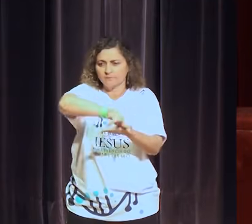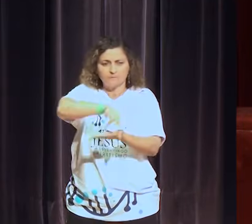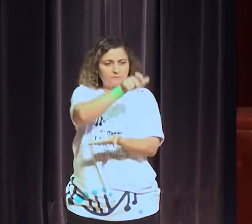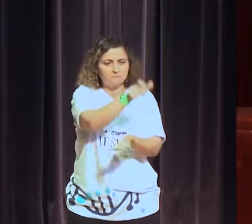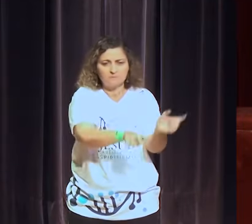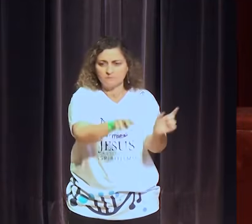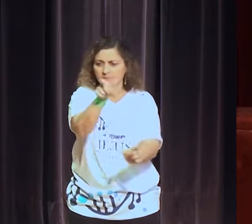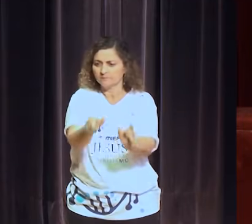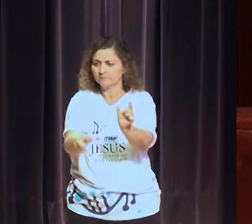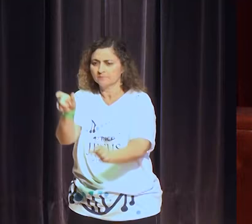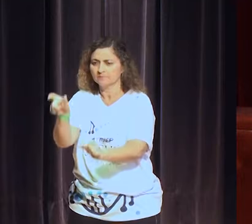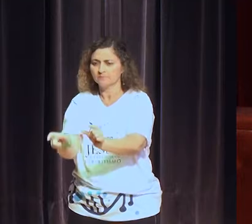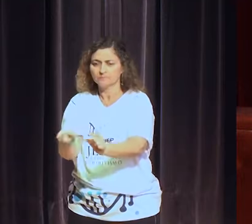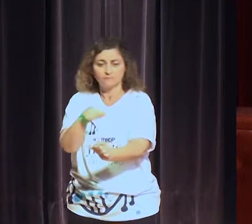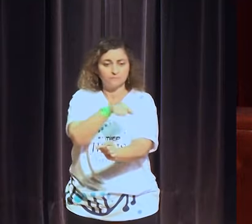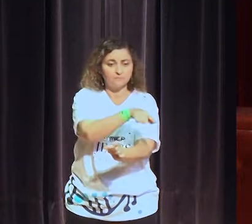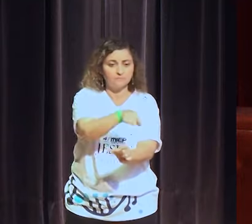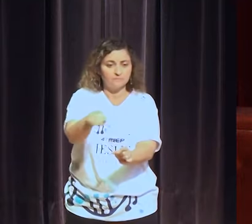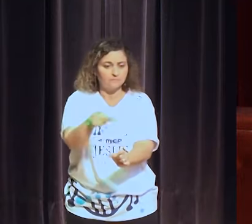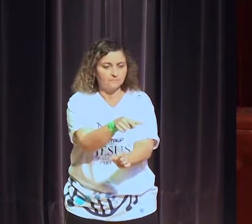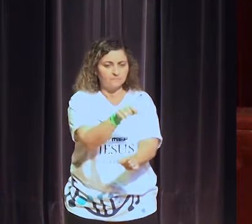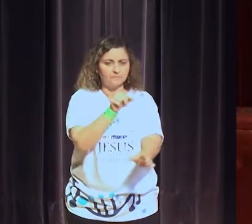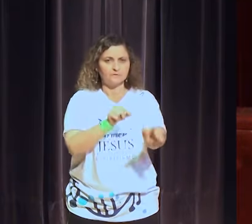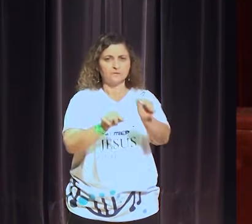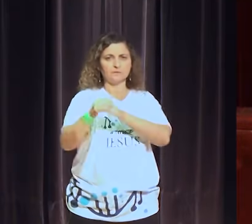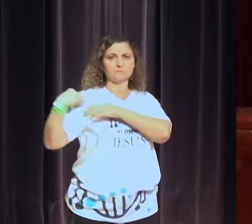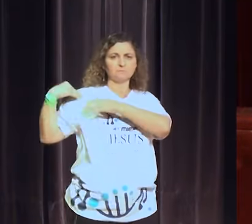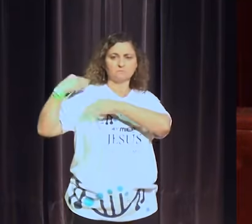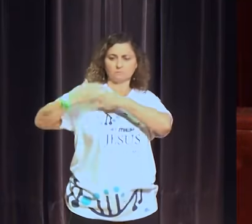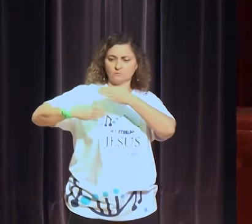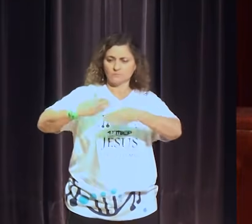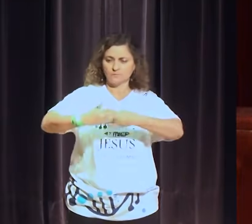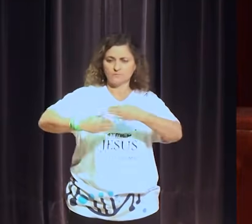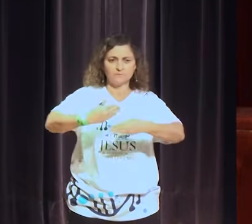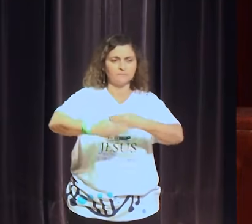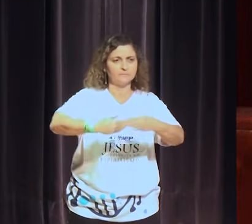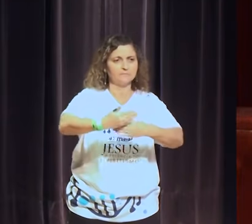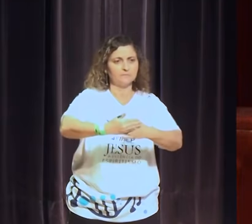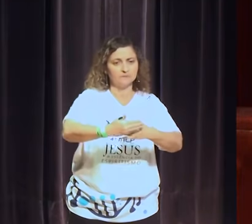que foram, por um processo de seleção natural e de adaptabilidade,